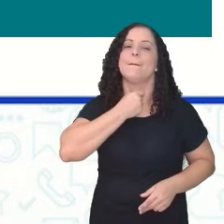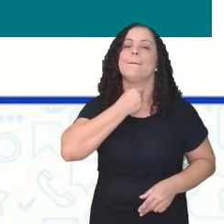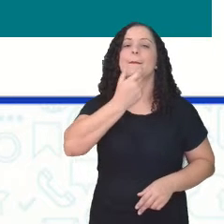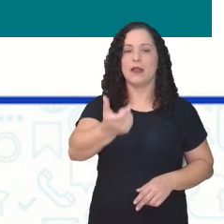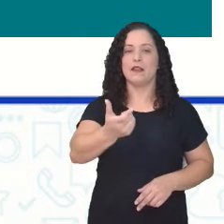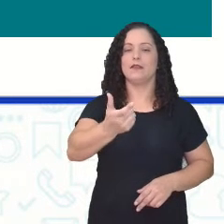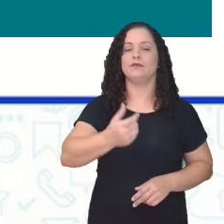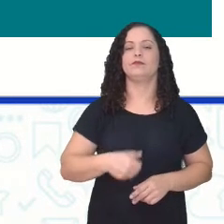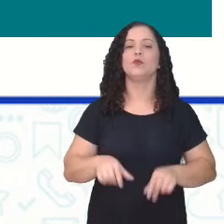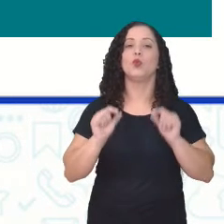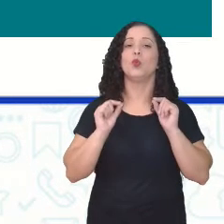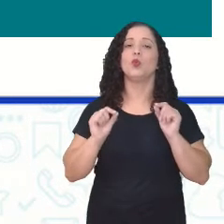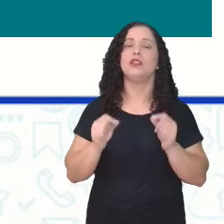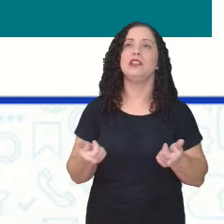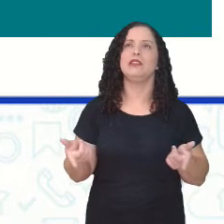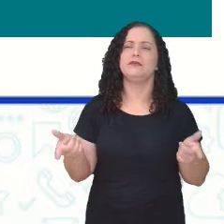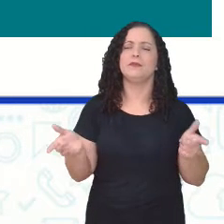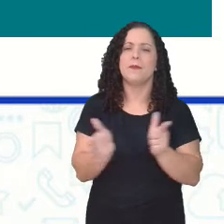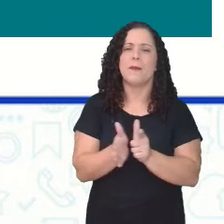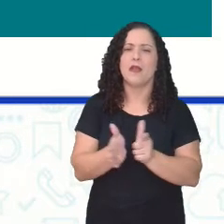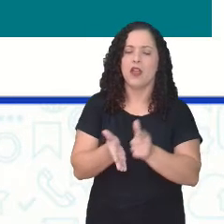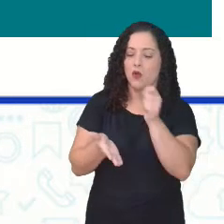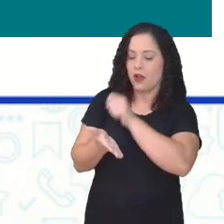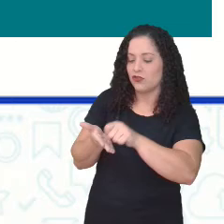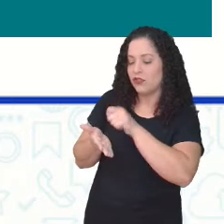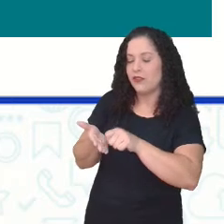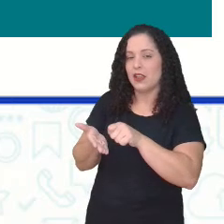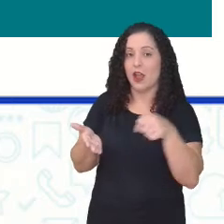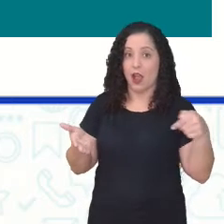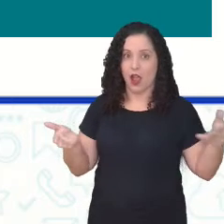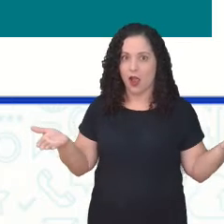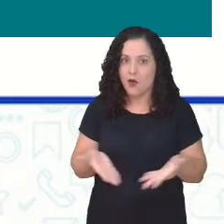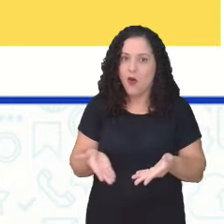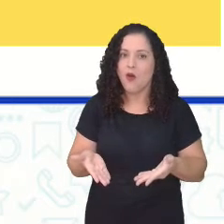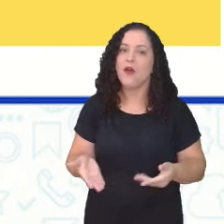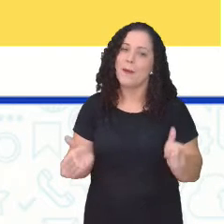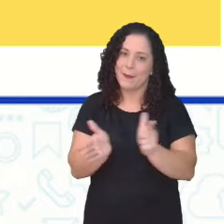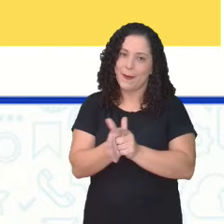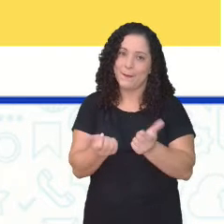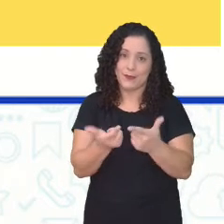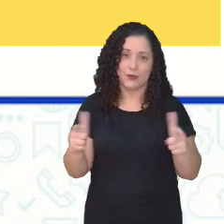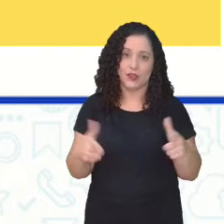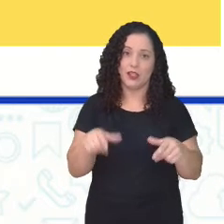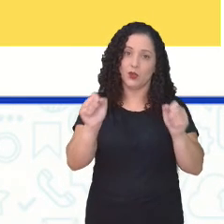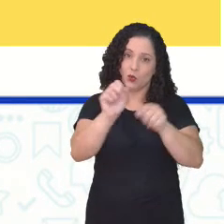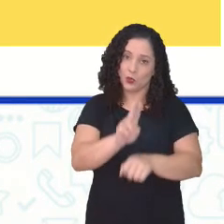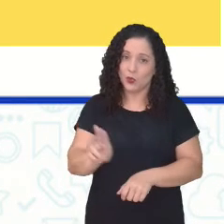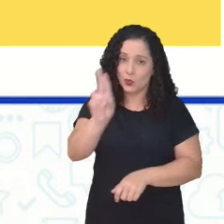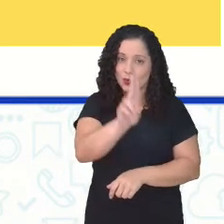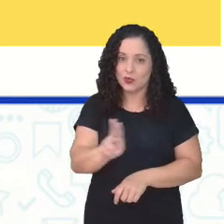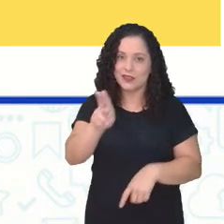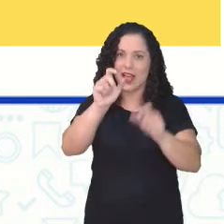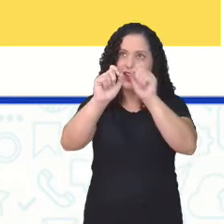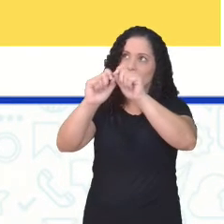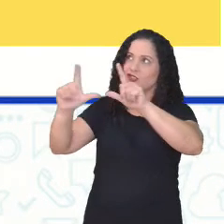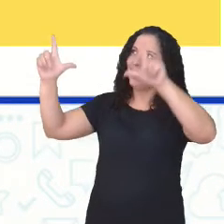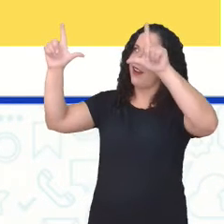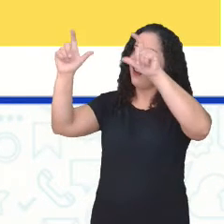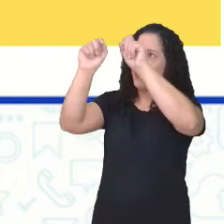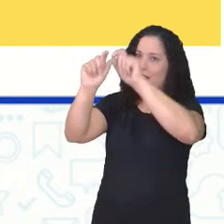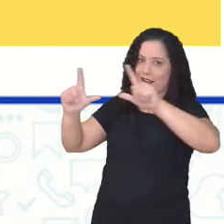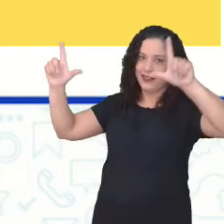o papel é aquilo que eu escrevi. Aqui eu não estou usando papel, eu estou usando os slides. Então, o referente é justamente